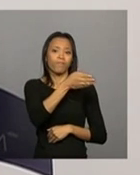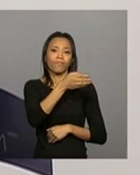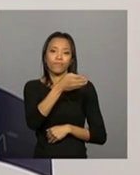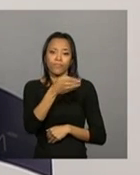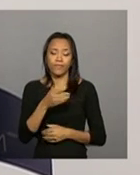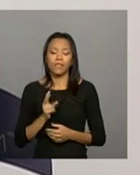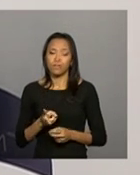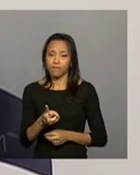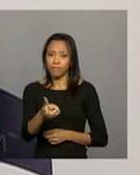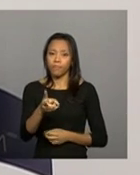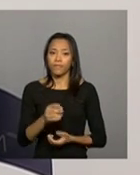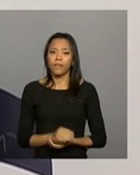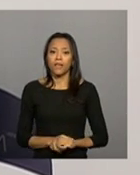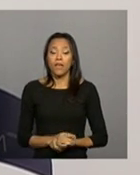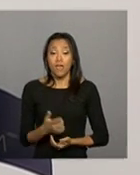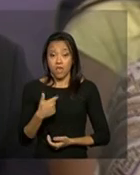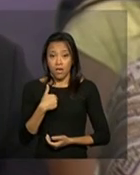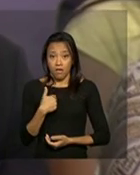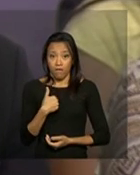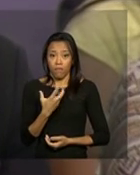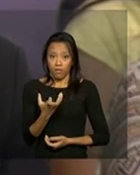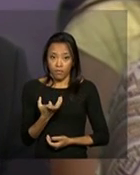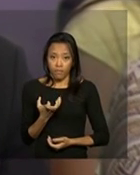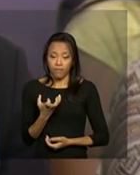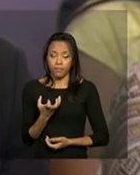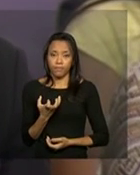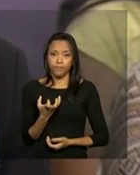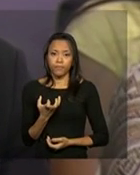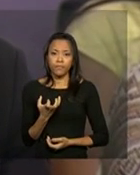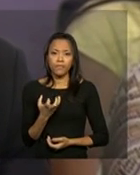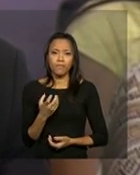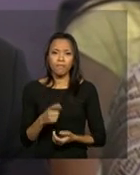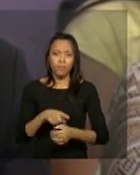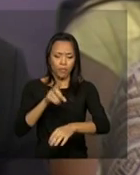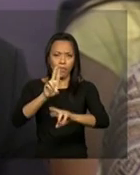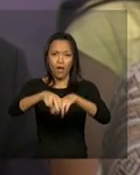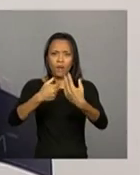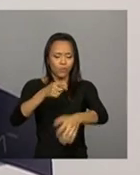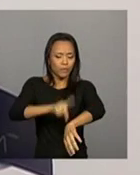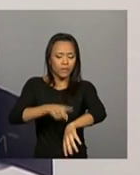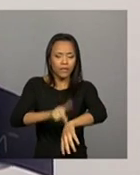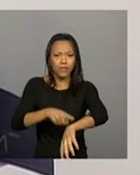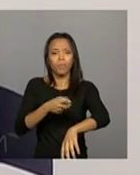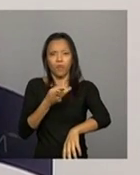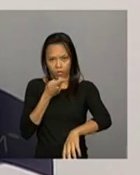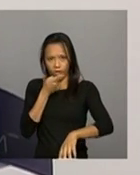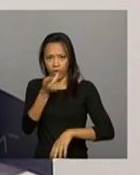Eu quero, para não ocupar mais tempo de vocês, dizer: